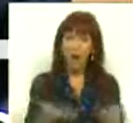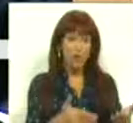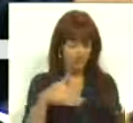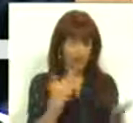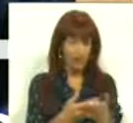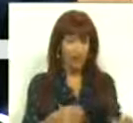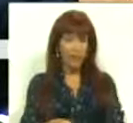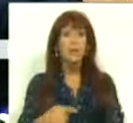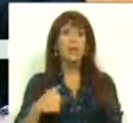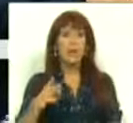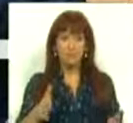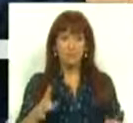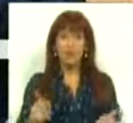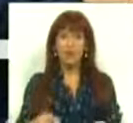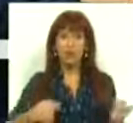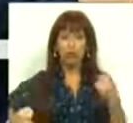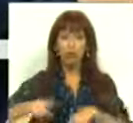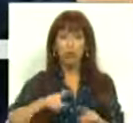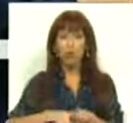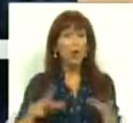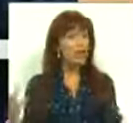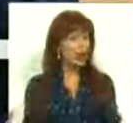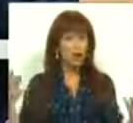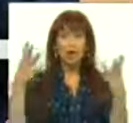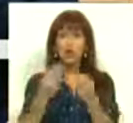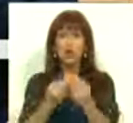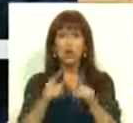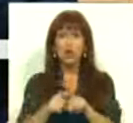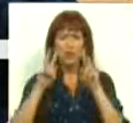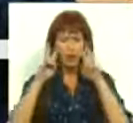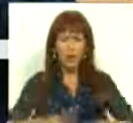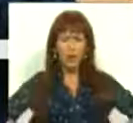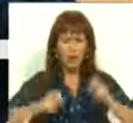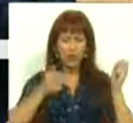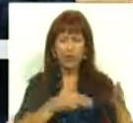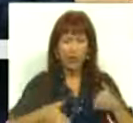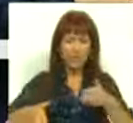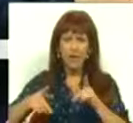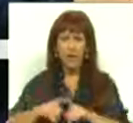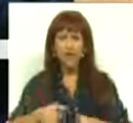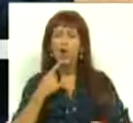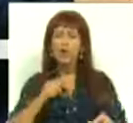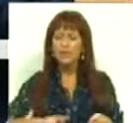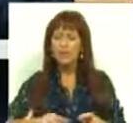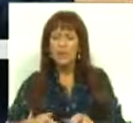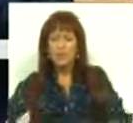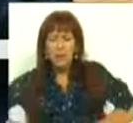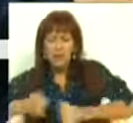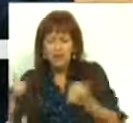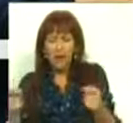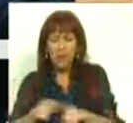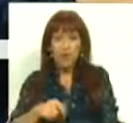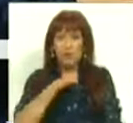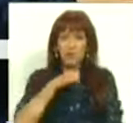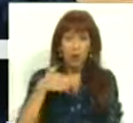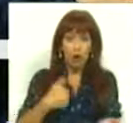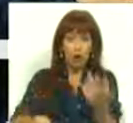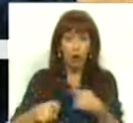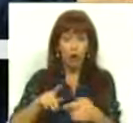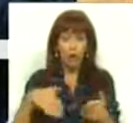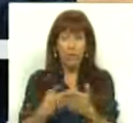e para isso importa que todos nós, em conjunto, encontremos um caminho de reajustamento que nos